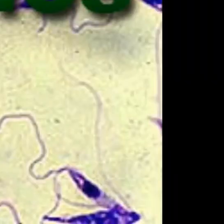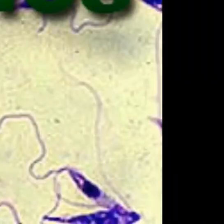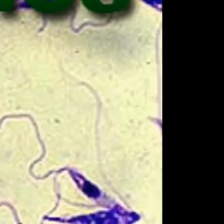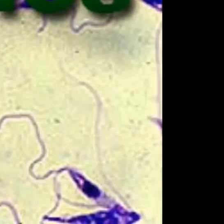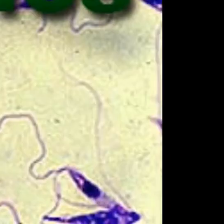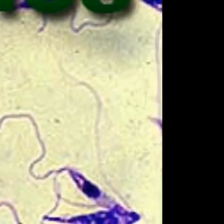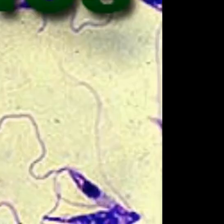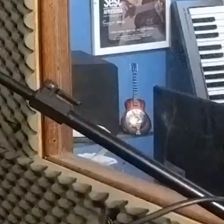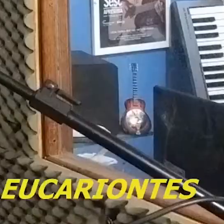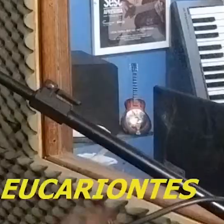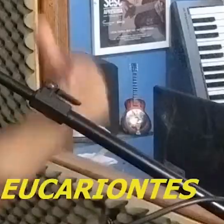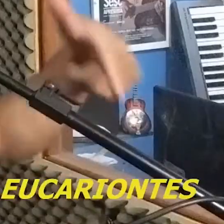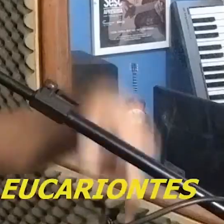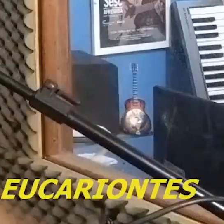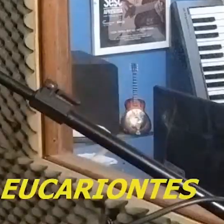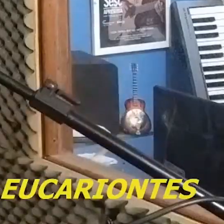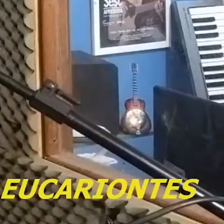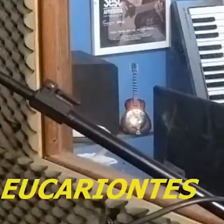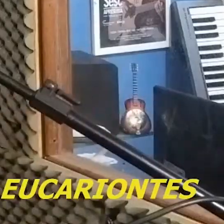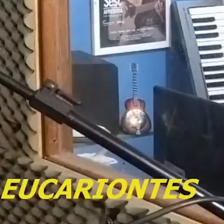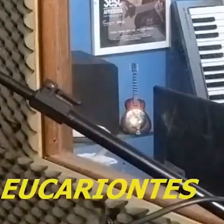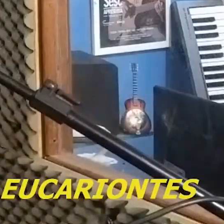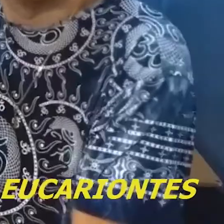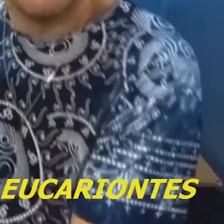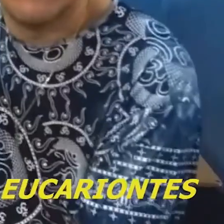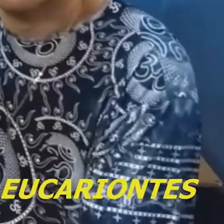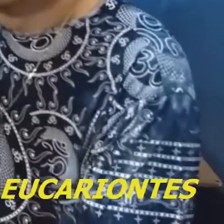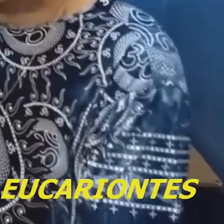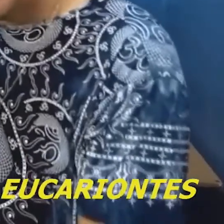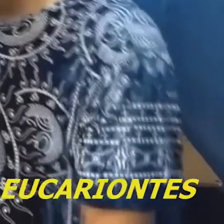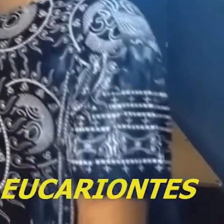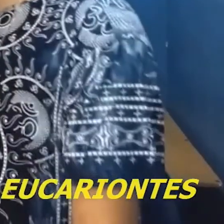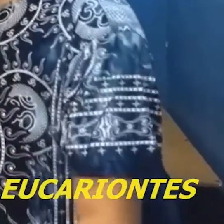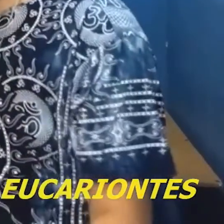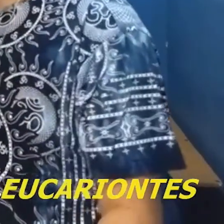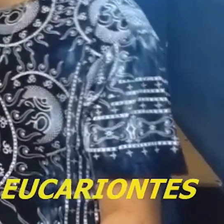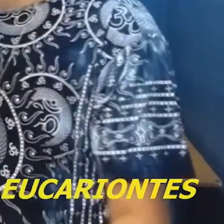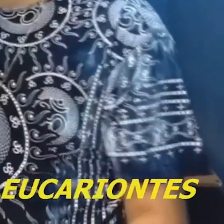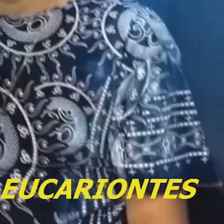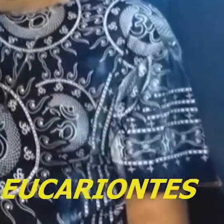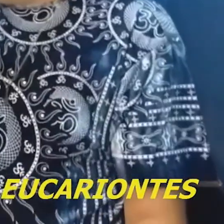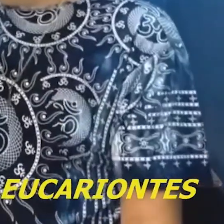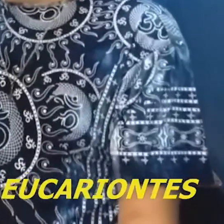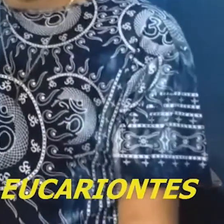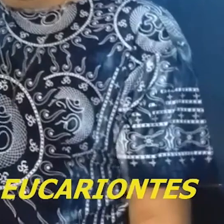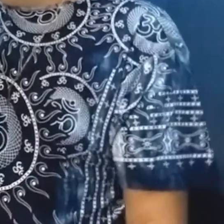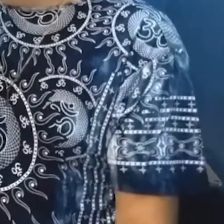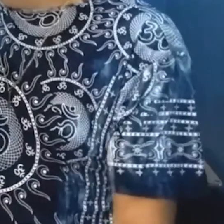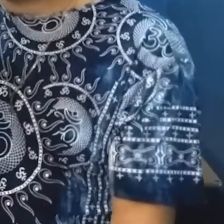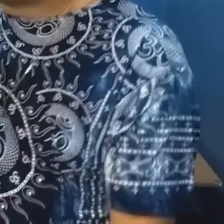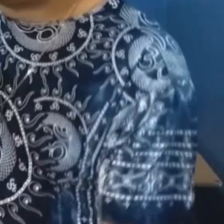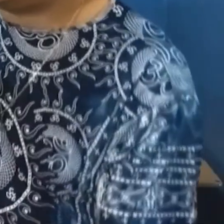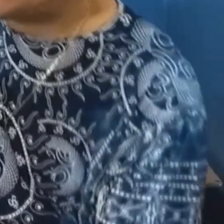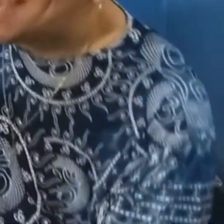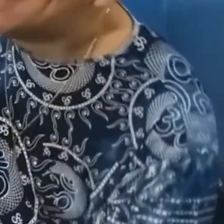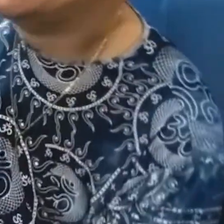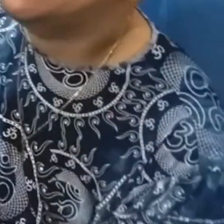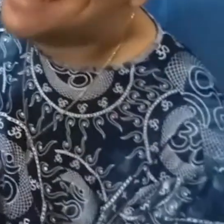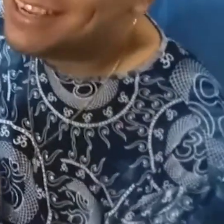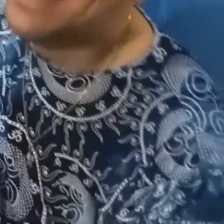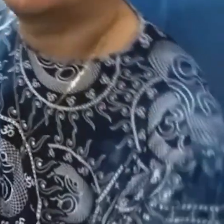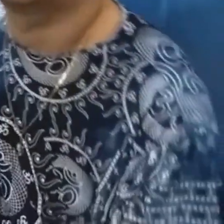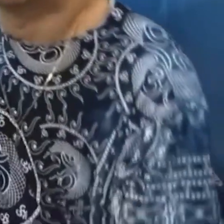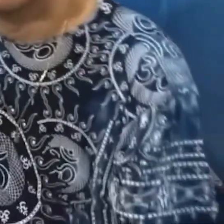Sigo. Vou te explicar aqui. Os seres do reino protista são seres eucariontes, então se